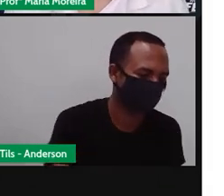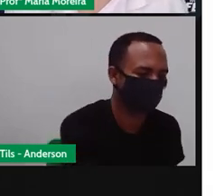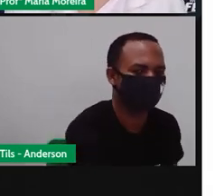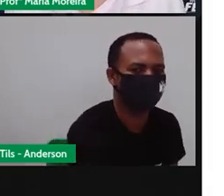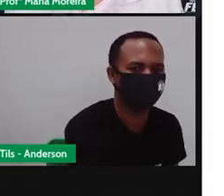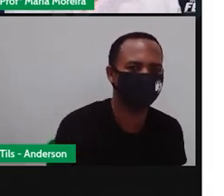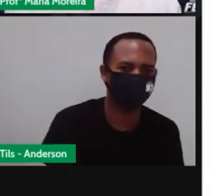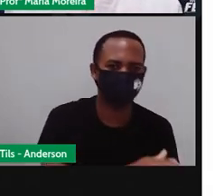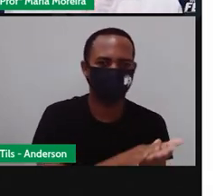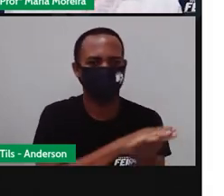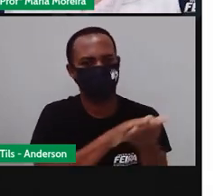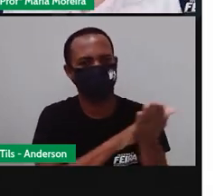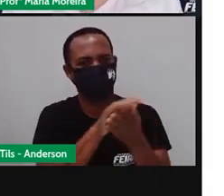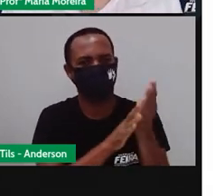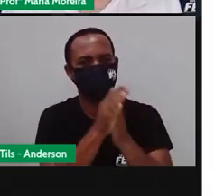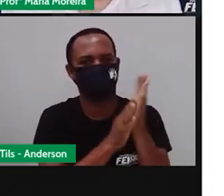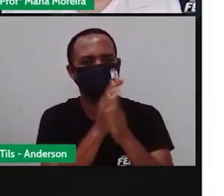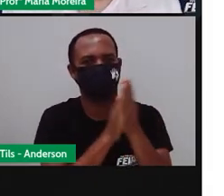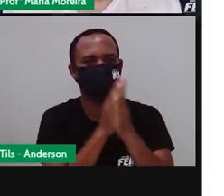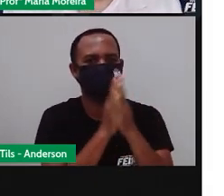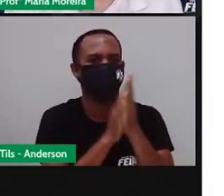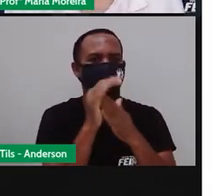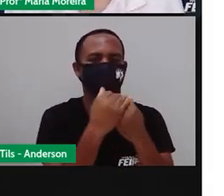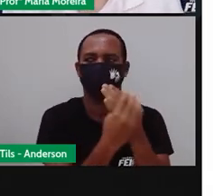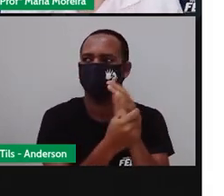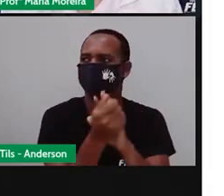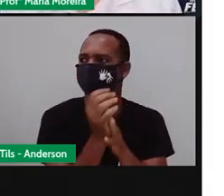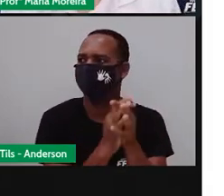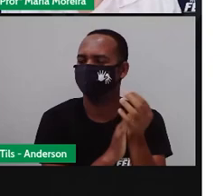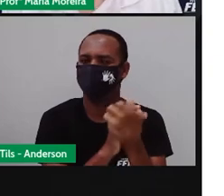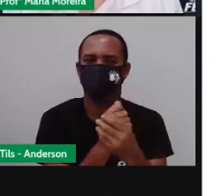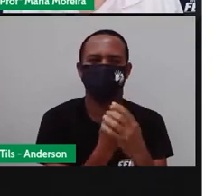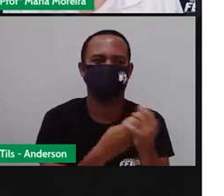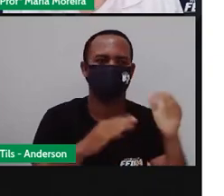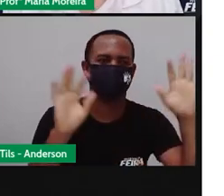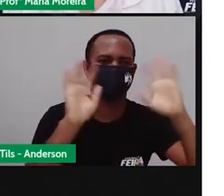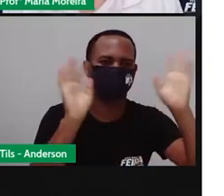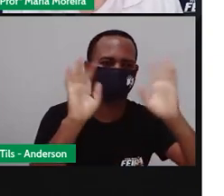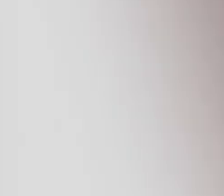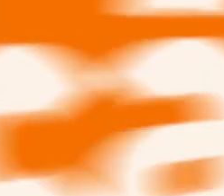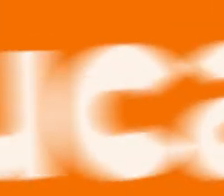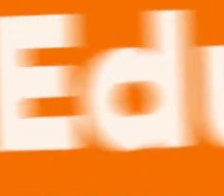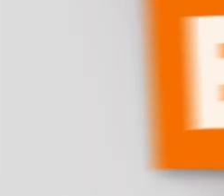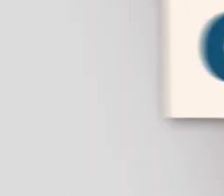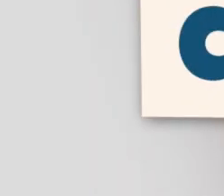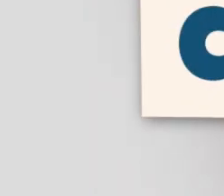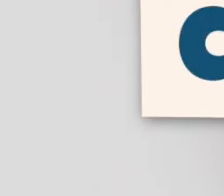o quê? Se encontrar. Cheiro!